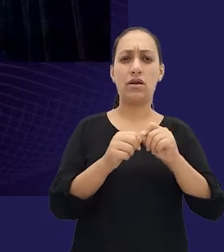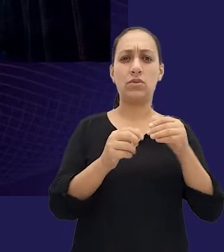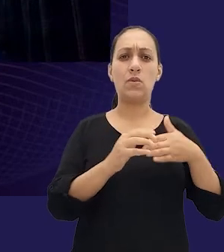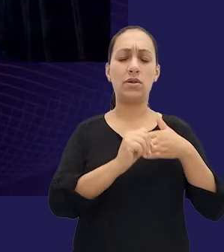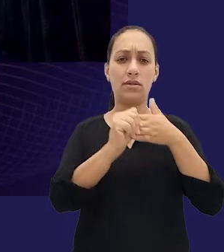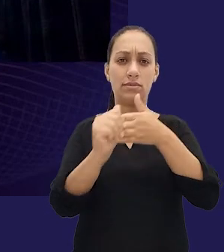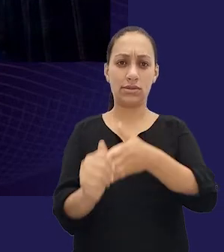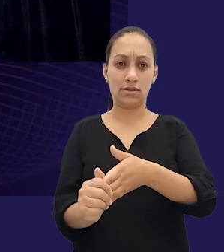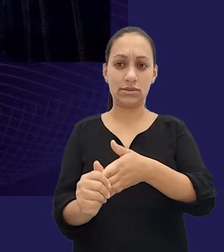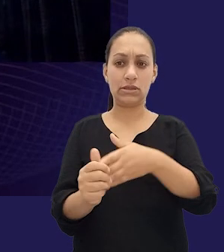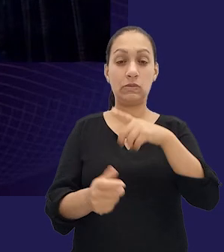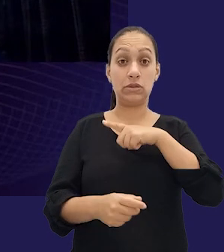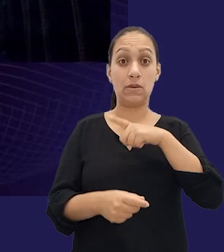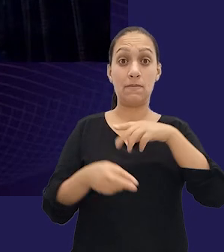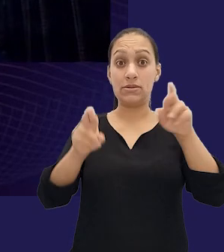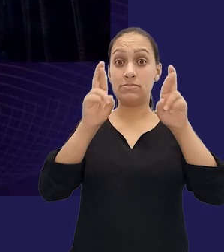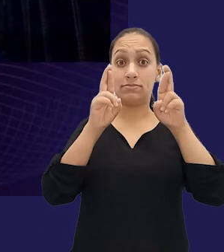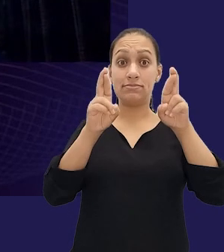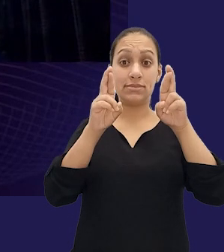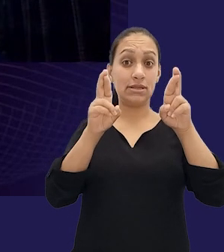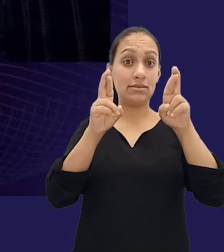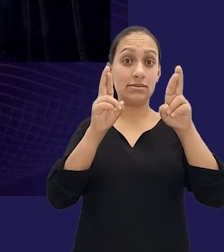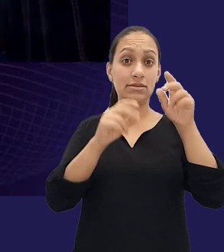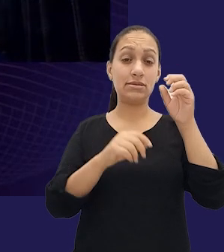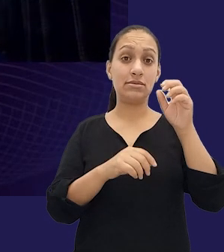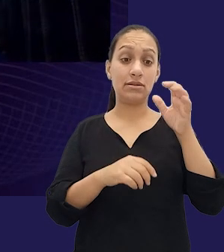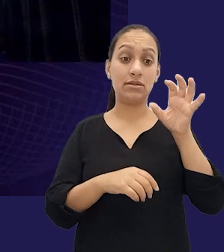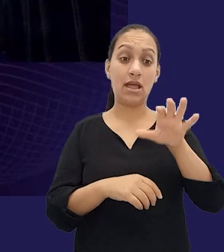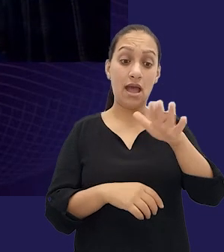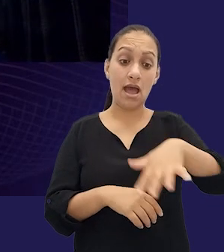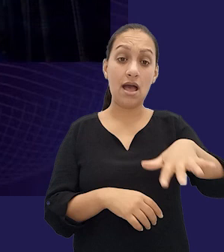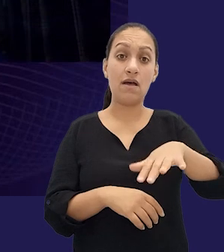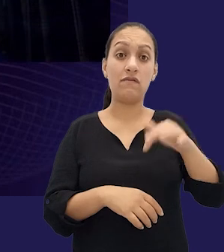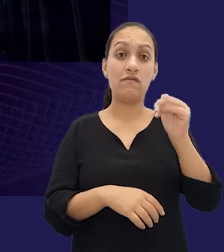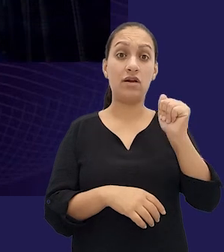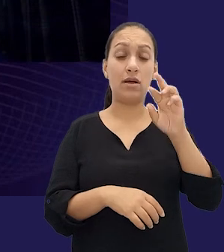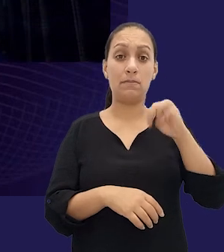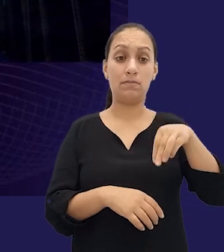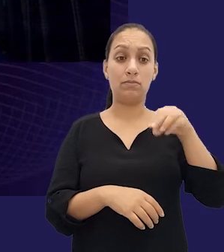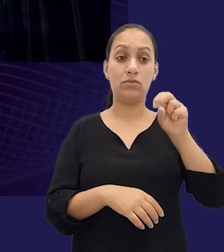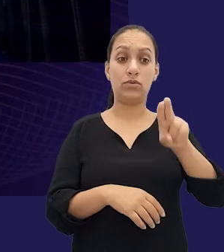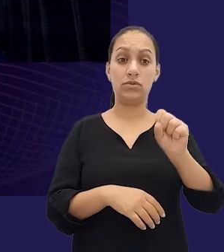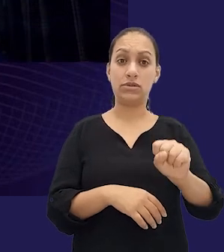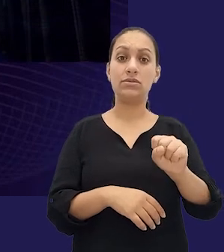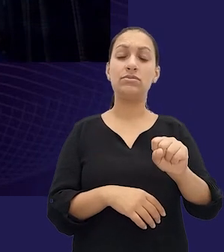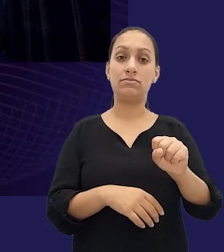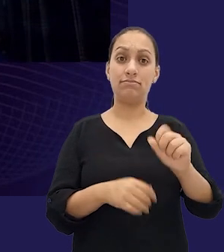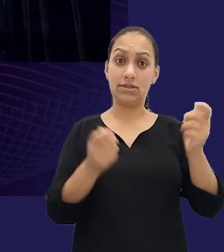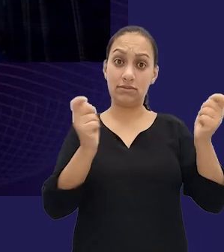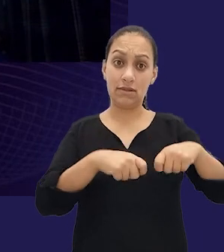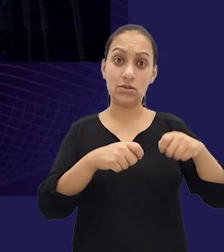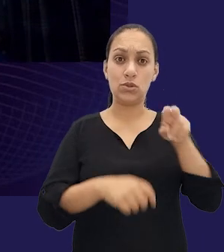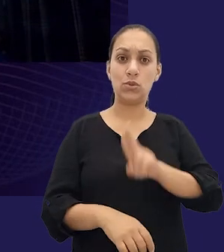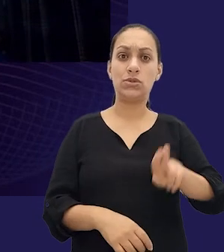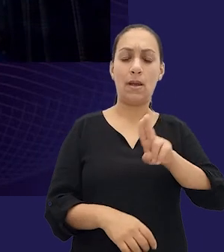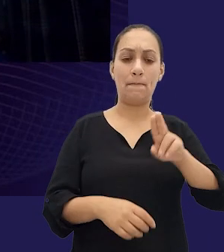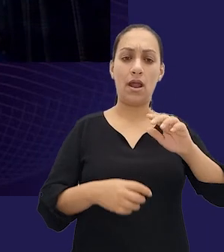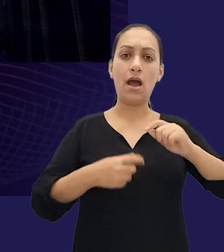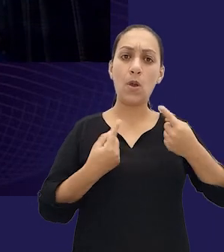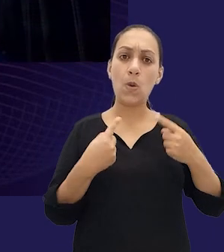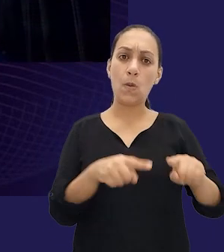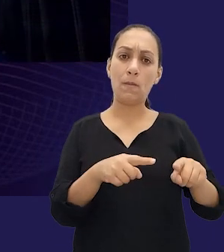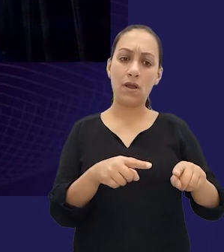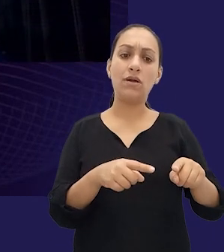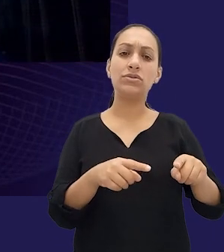si. Eu tenho uma esperança imensa em cima dos fagos, da possibilidade de utilização para poder fazer o combate a